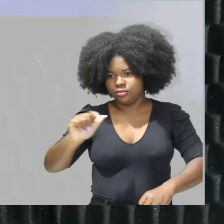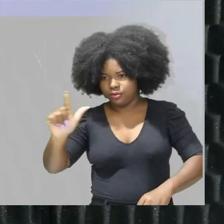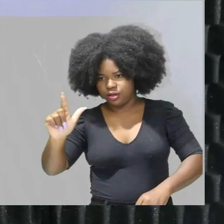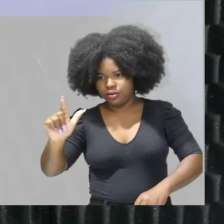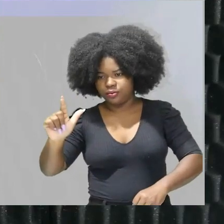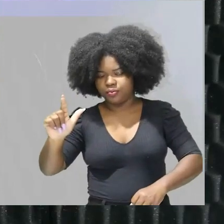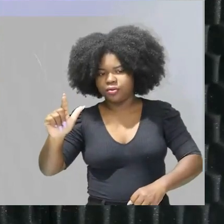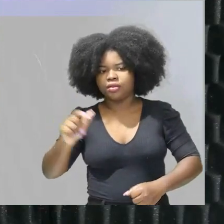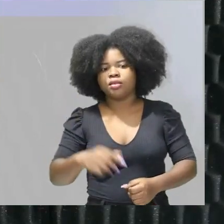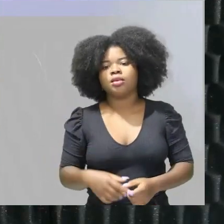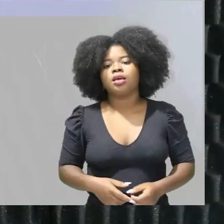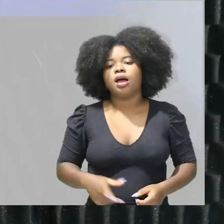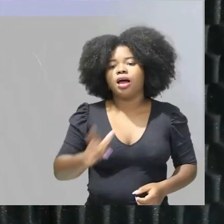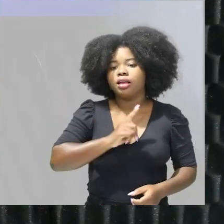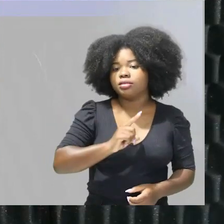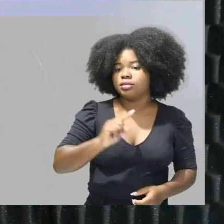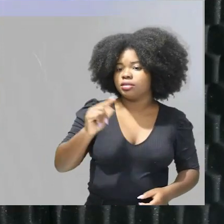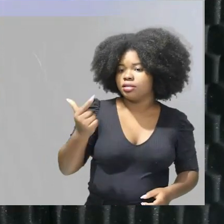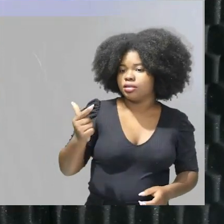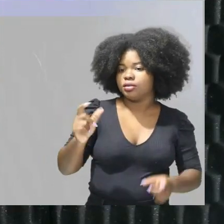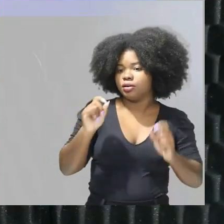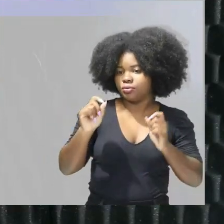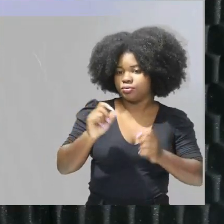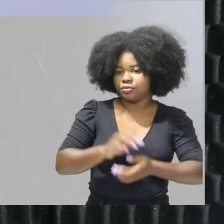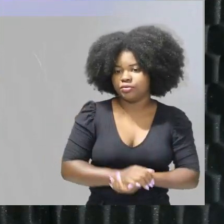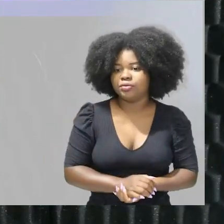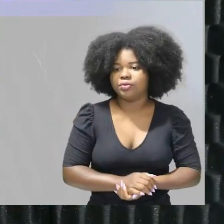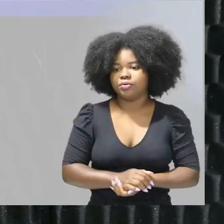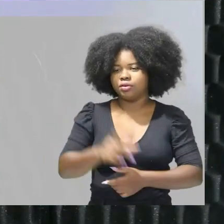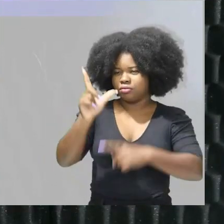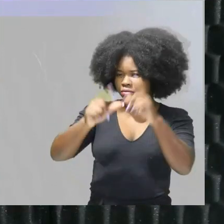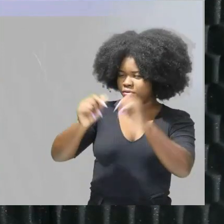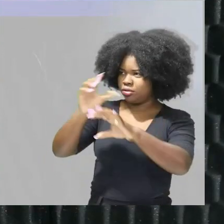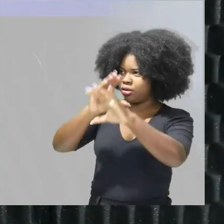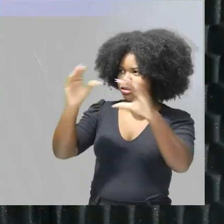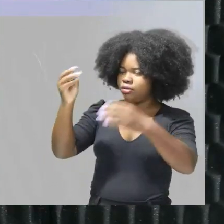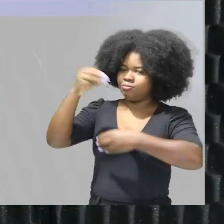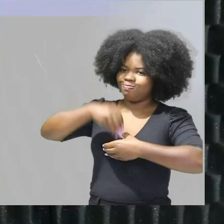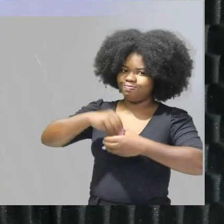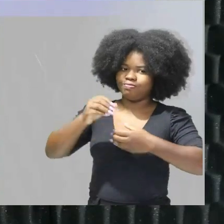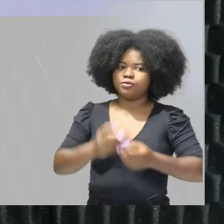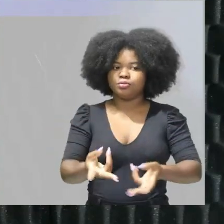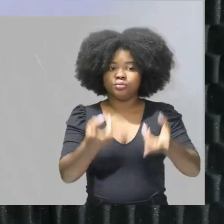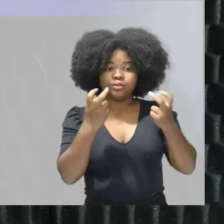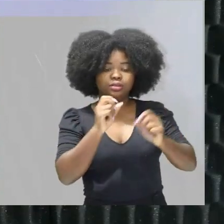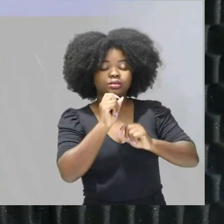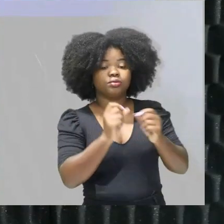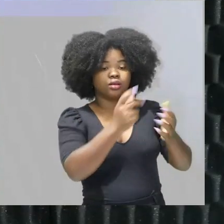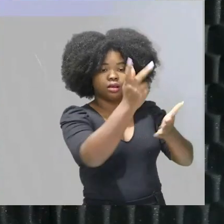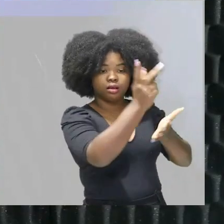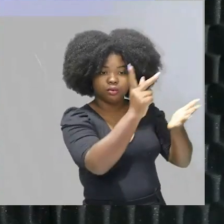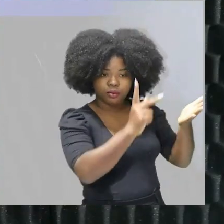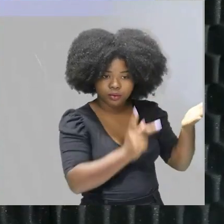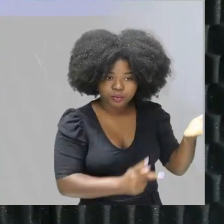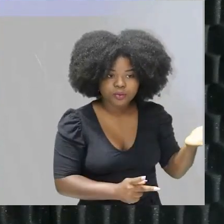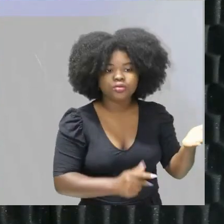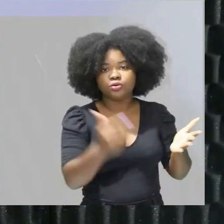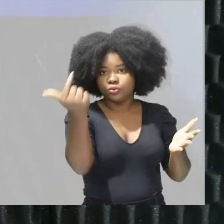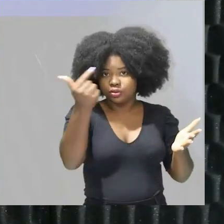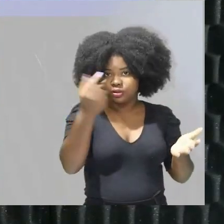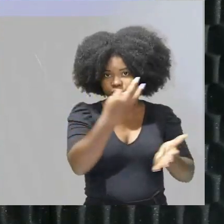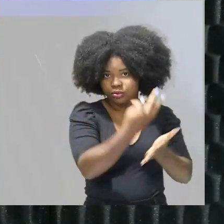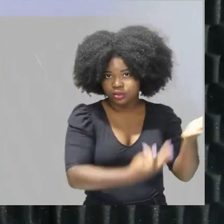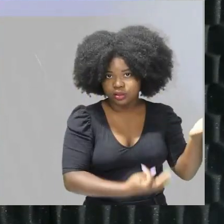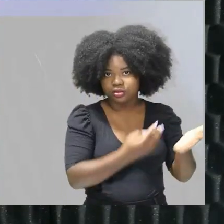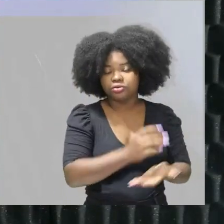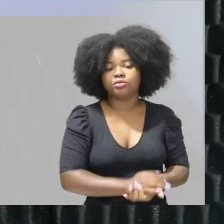e o estrelado céu dentro de mim perceba que aqui ó é uma poesia esse segundo texto